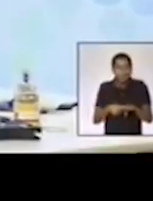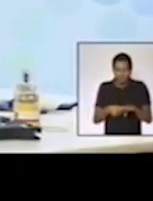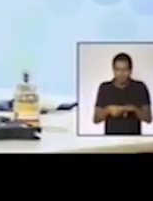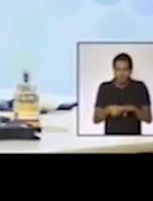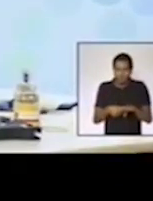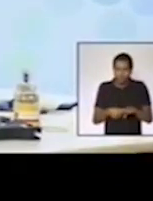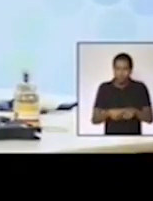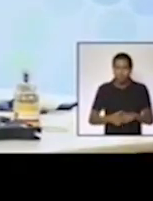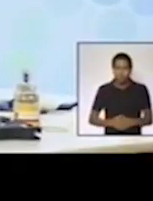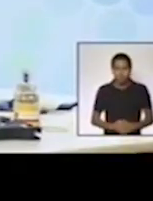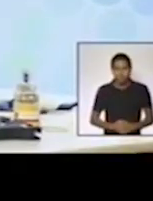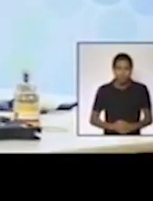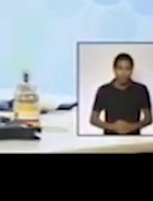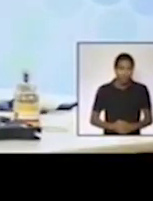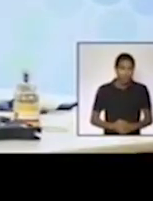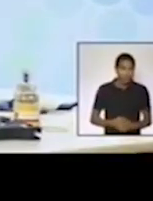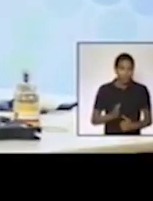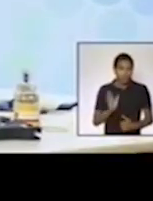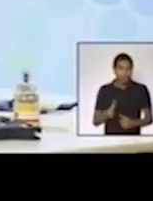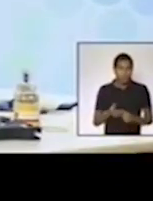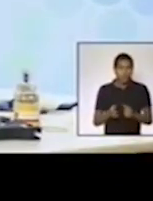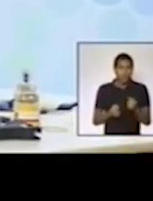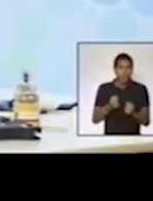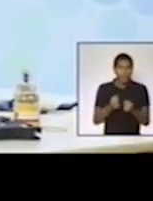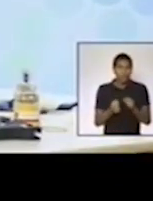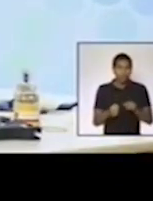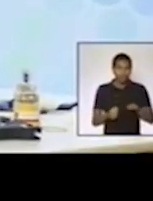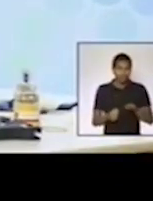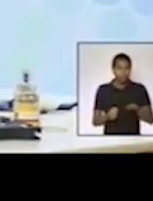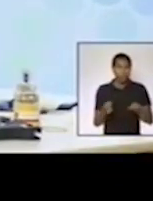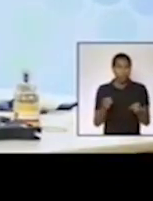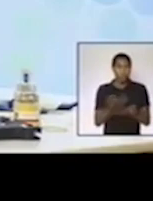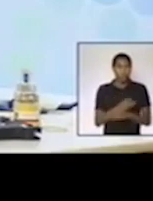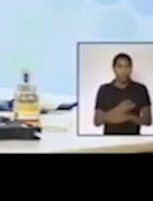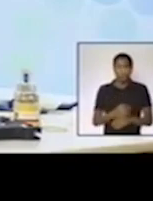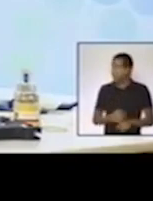Já estamos com o nosso carrinho pronto.